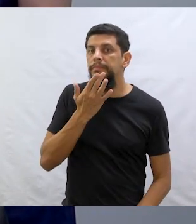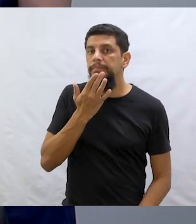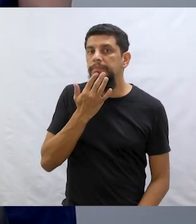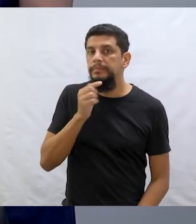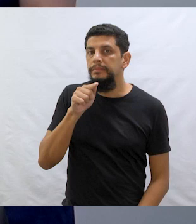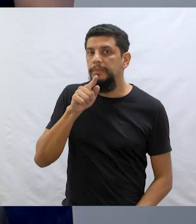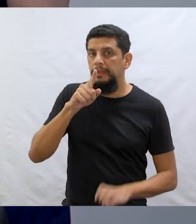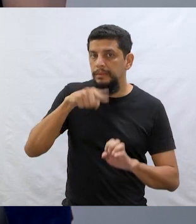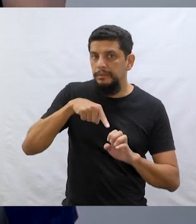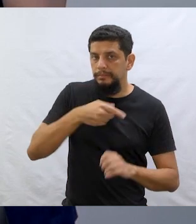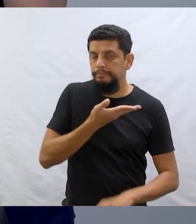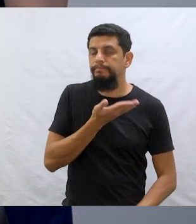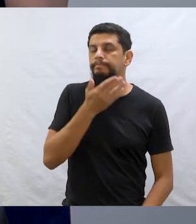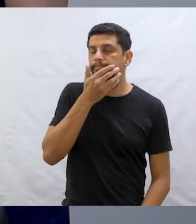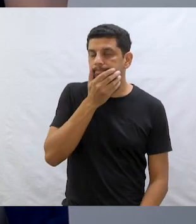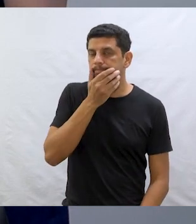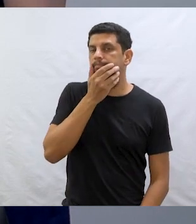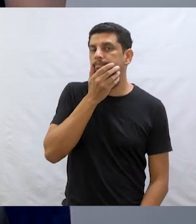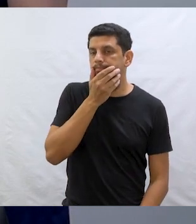é?